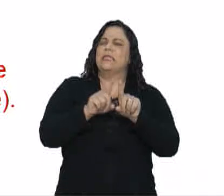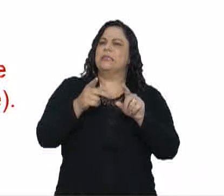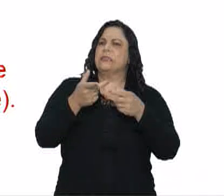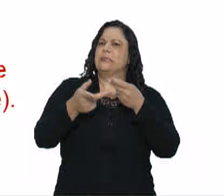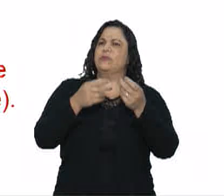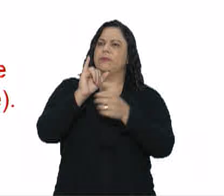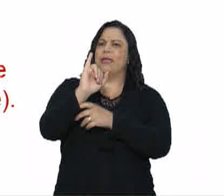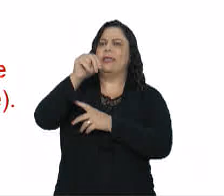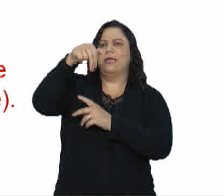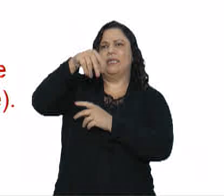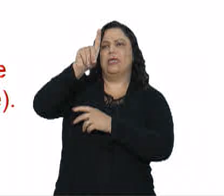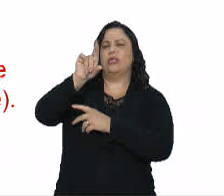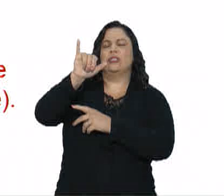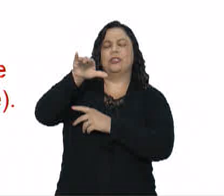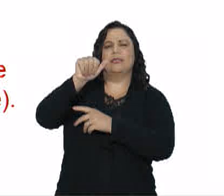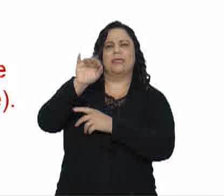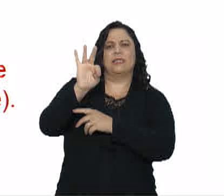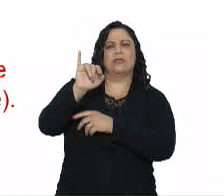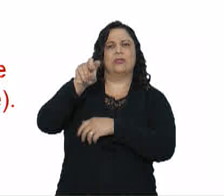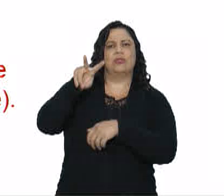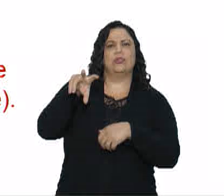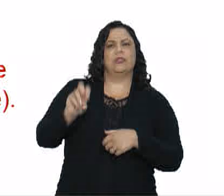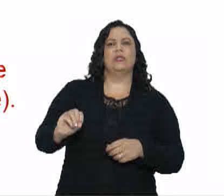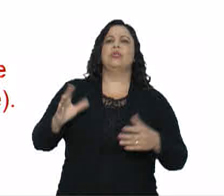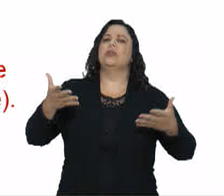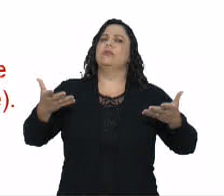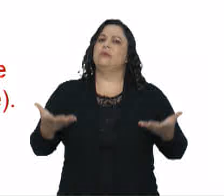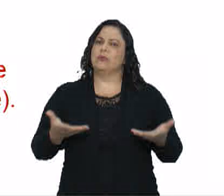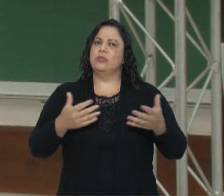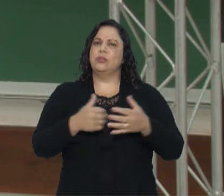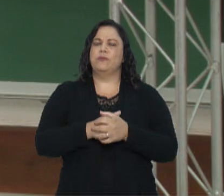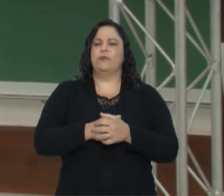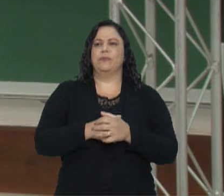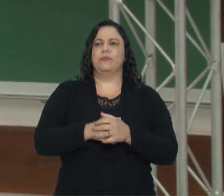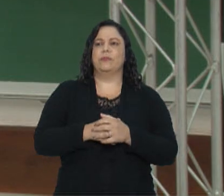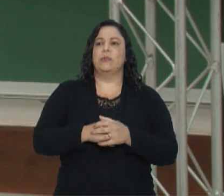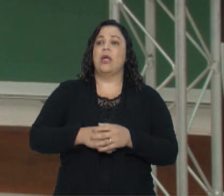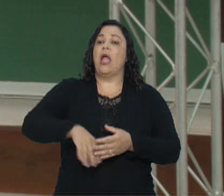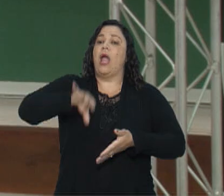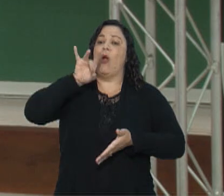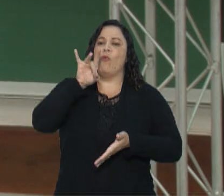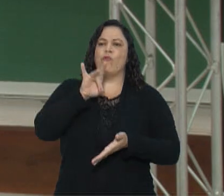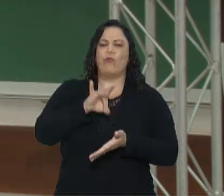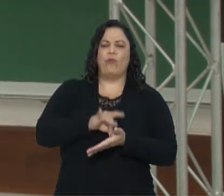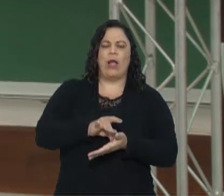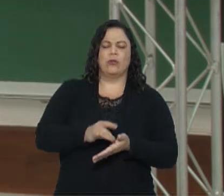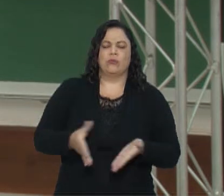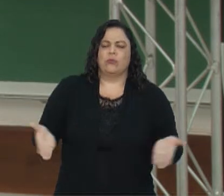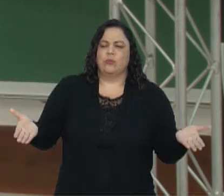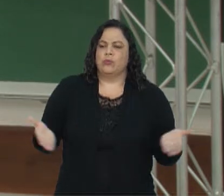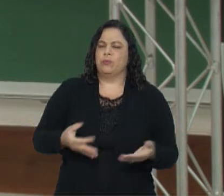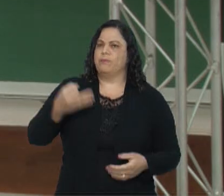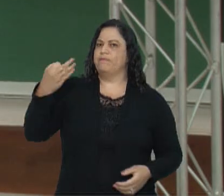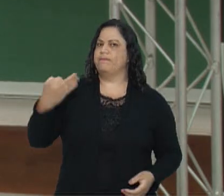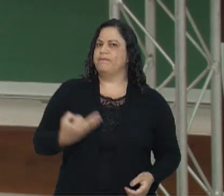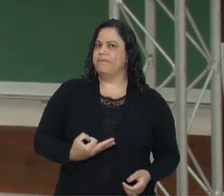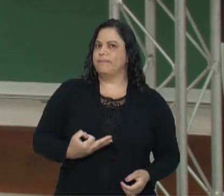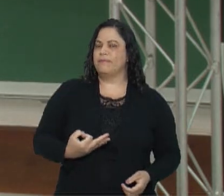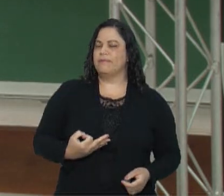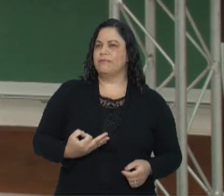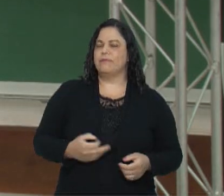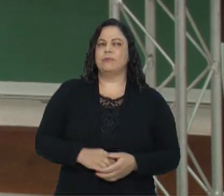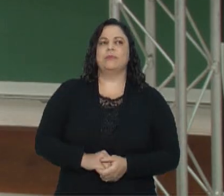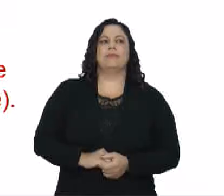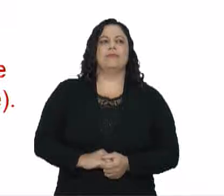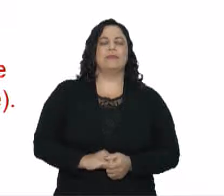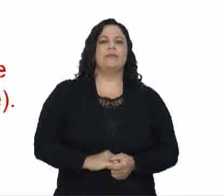modo indicativo. O que é esse indicativo, né? É aquele fato certo, preciso, que não me deixa dúvida.